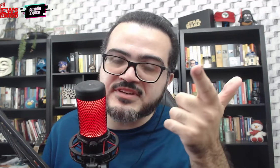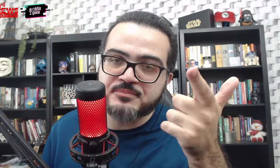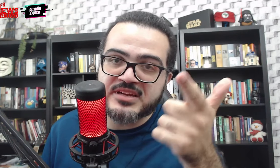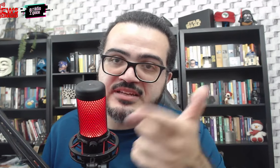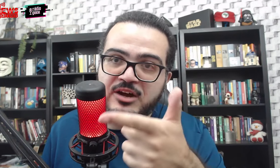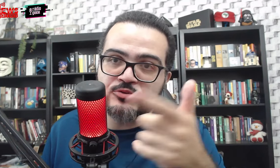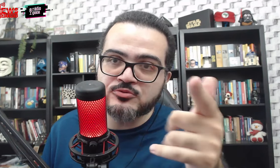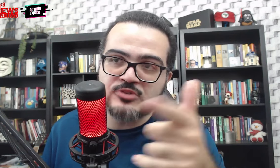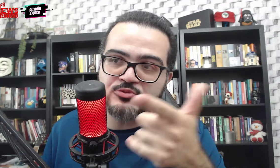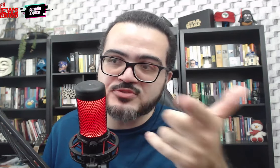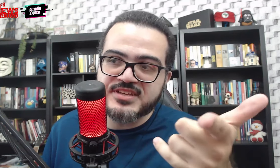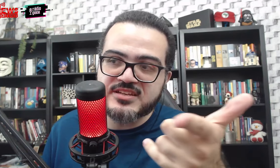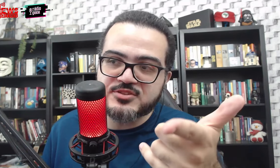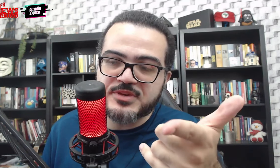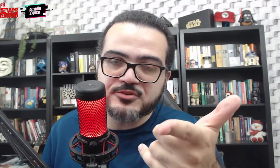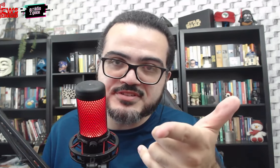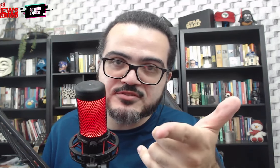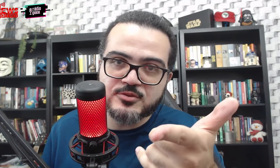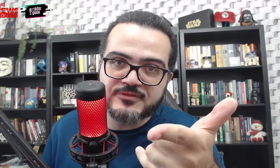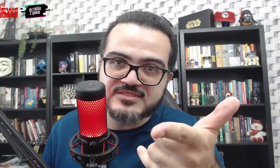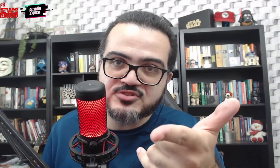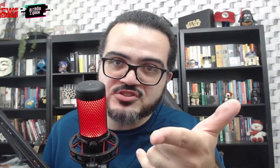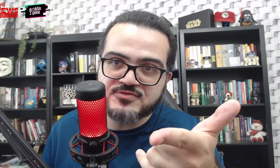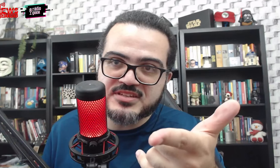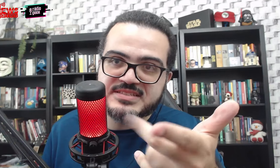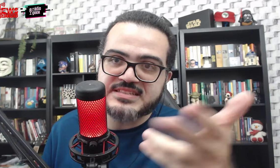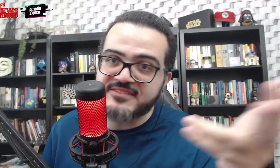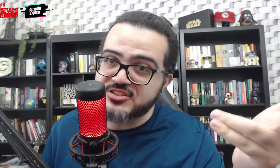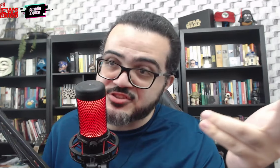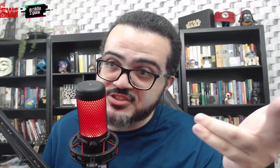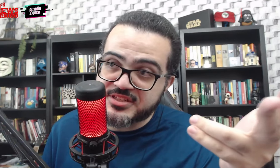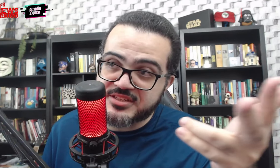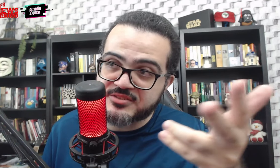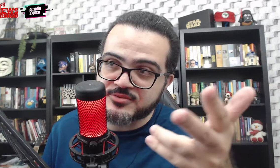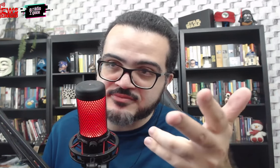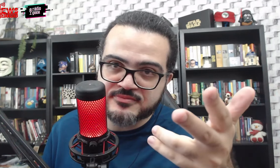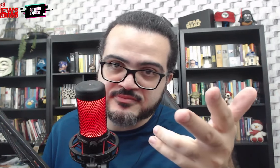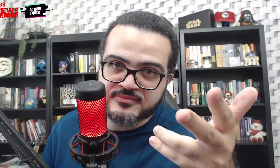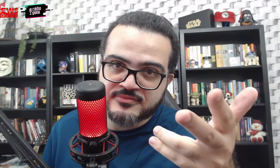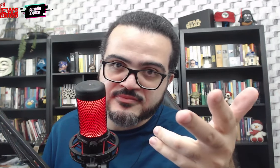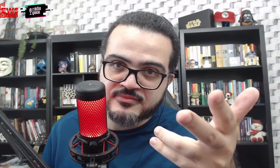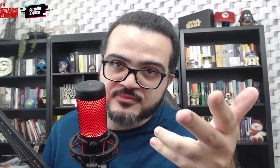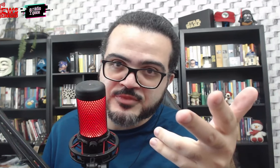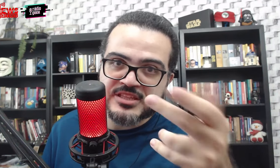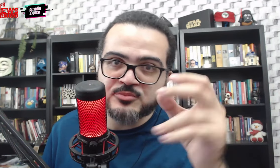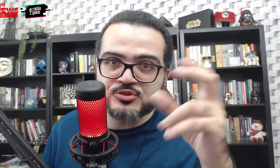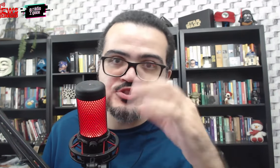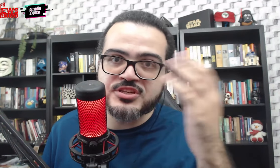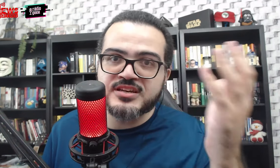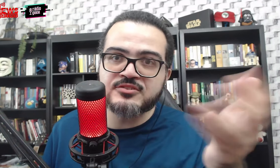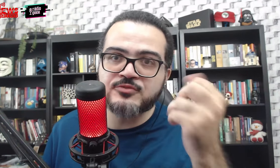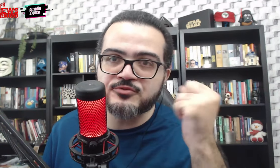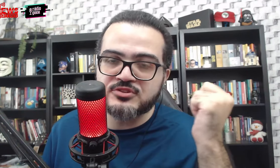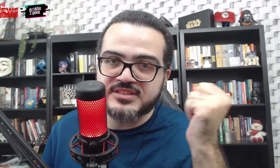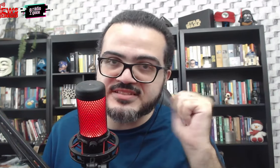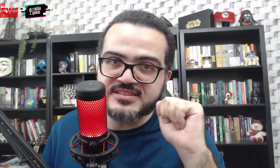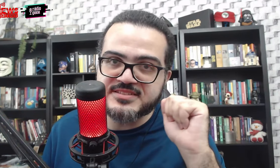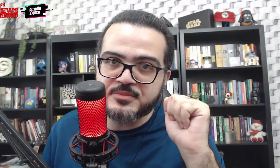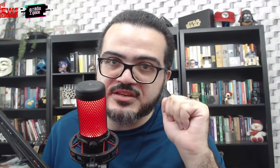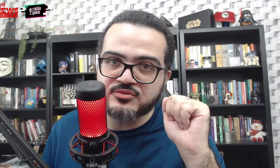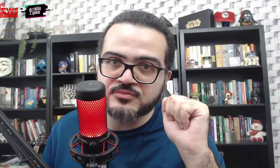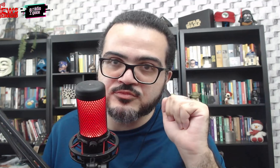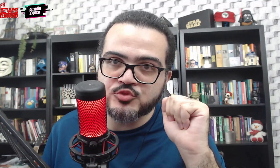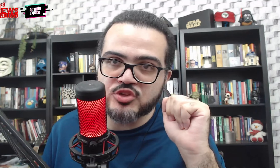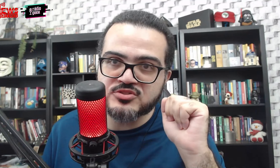utilizados alum alguns delitos bem conhecidos como evasão de divisas lavagem de dinheiro que tem muito dinheiro envolvido Ness